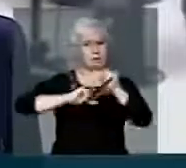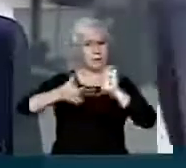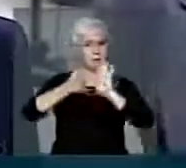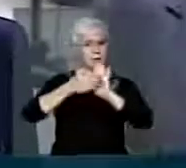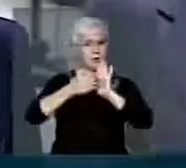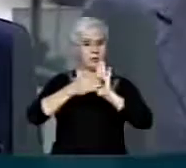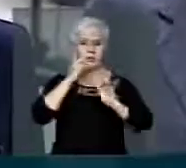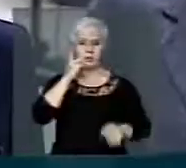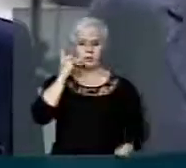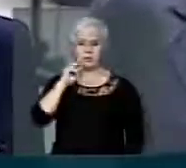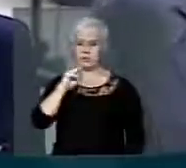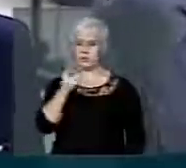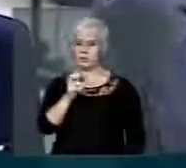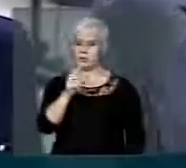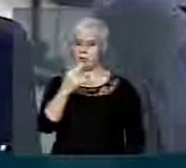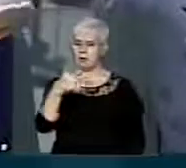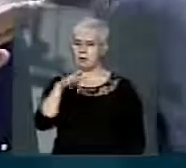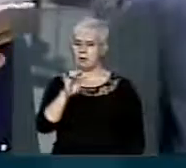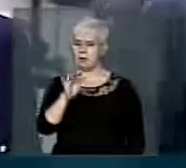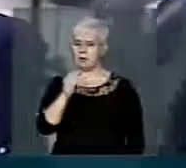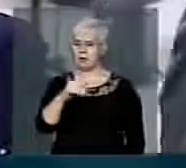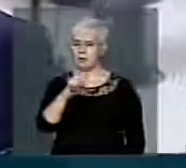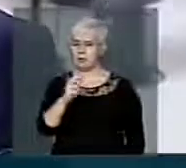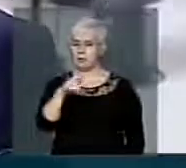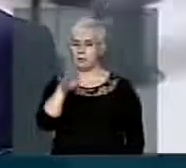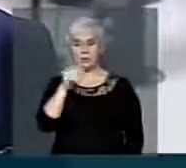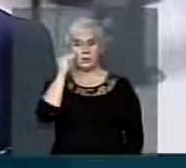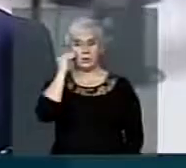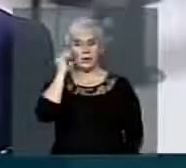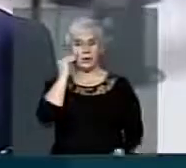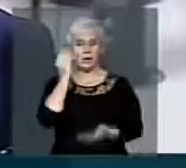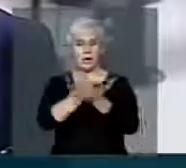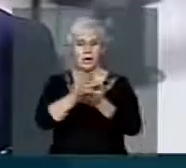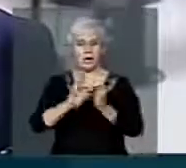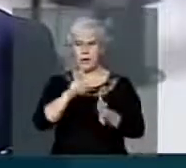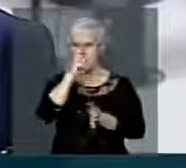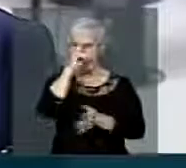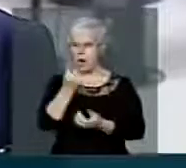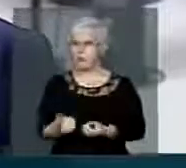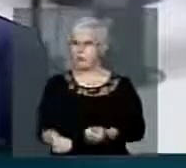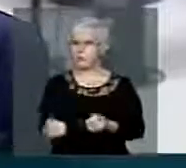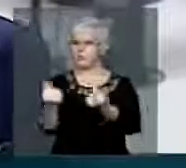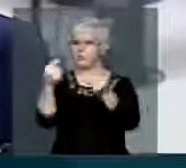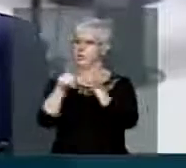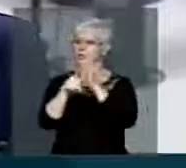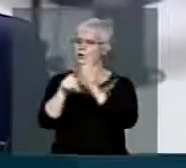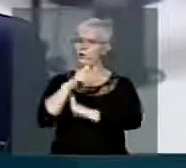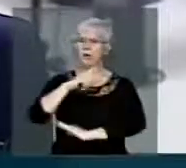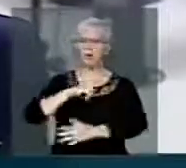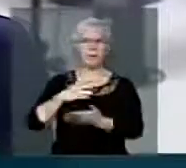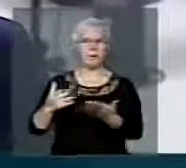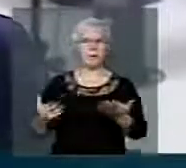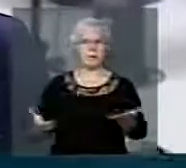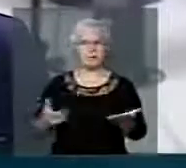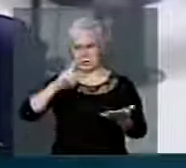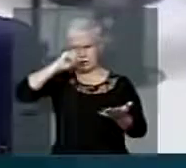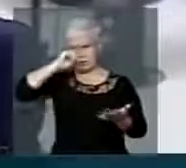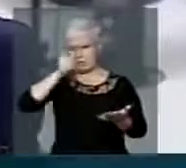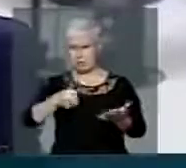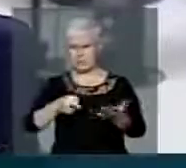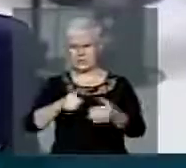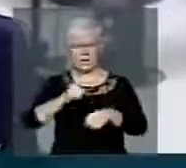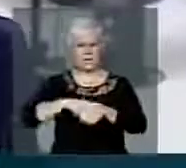ilustre deputado Henrique Fontana, para acabar de uma vez por todas com esse poder econômico e o poder mandar